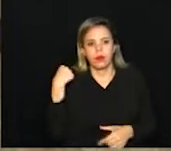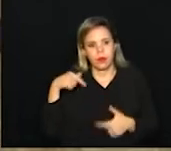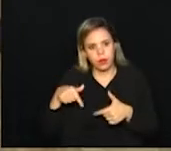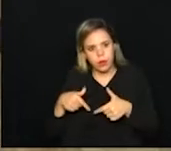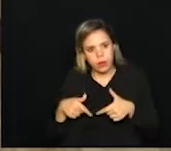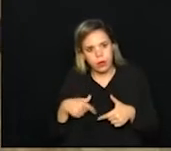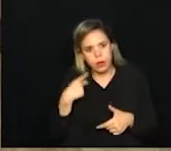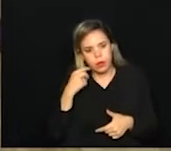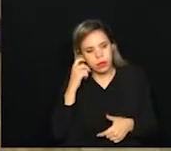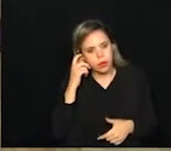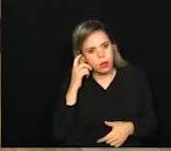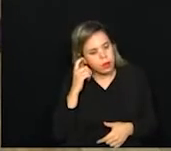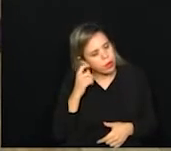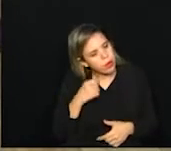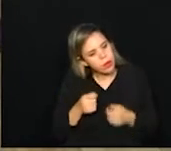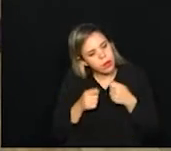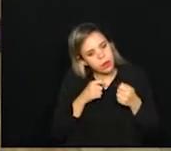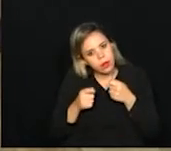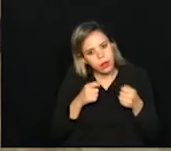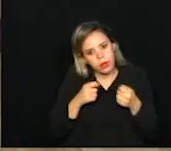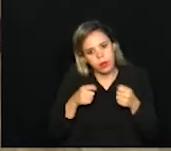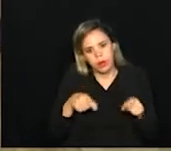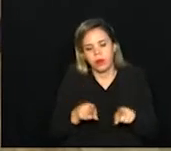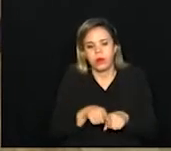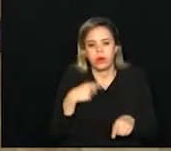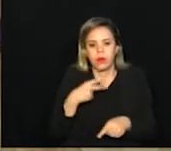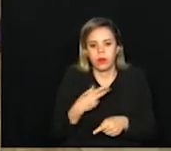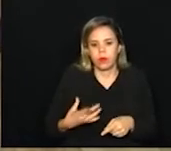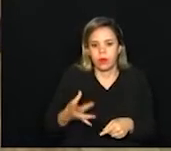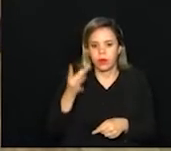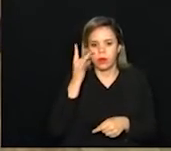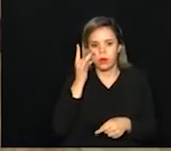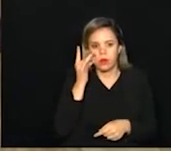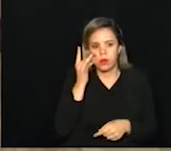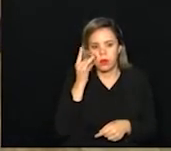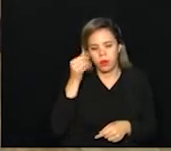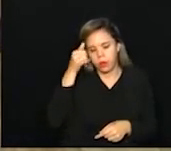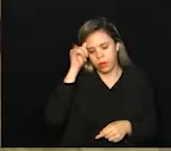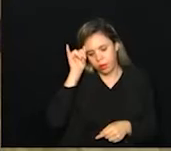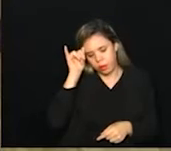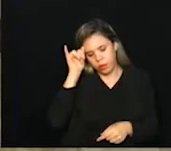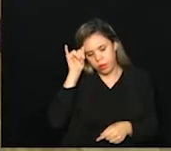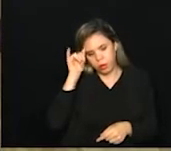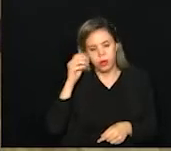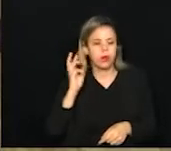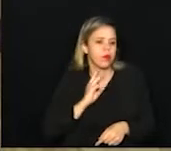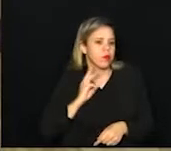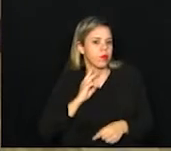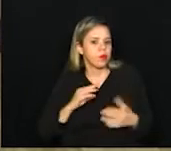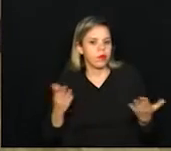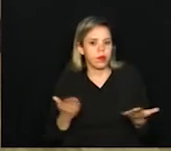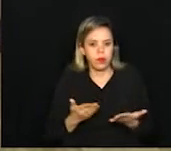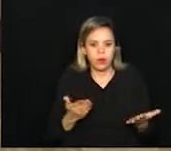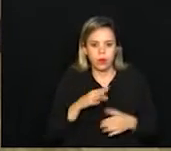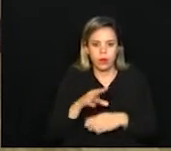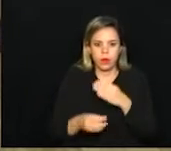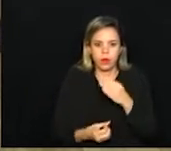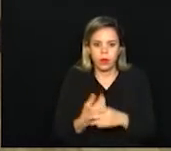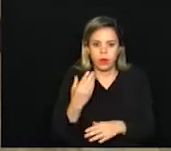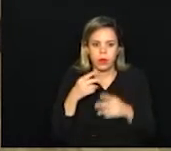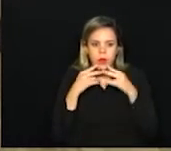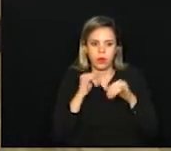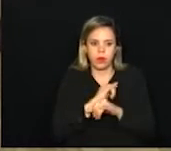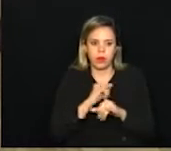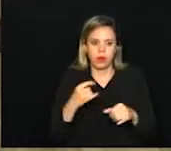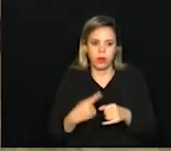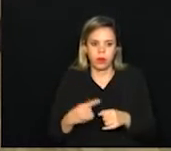dos parlamentares, entrevista também com os vereadores Paulo Búfalo e Cecílio Santos. E agora a gente atualiza as notícias